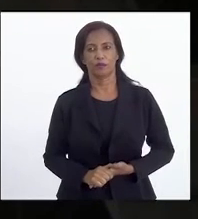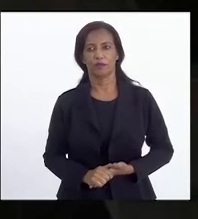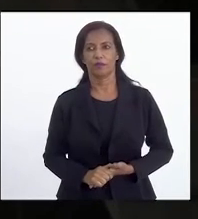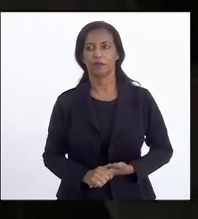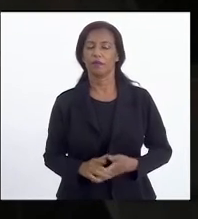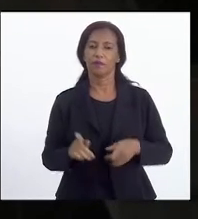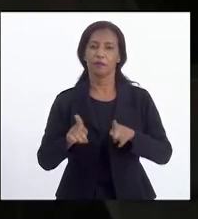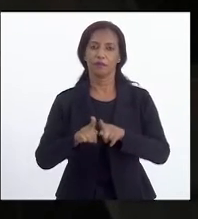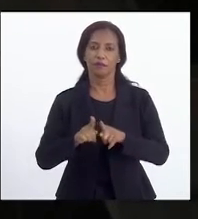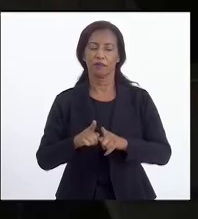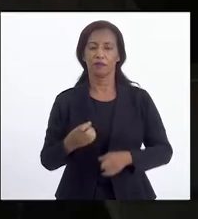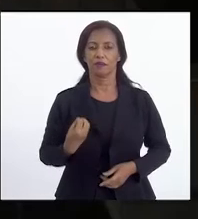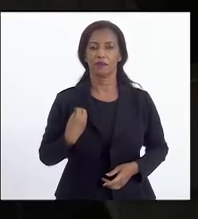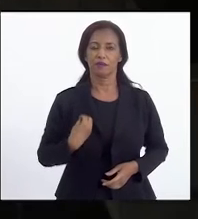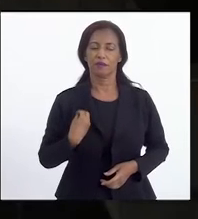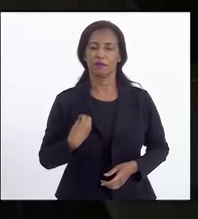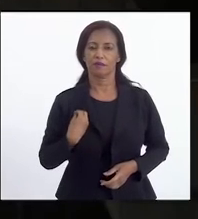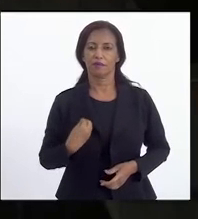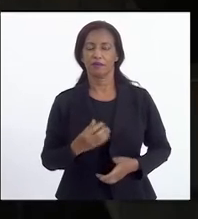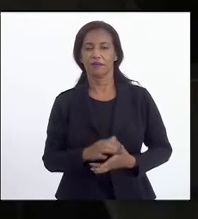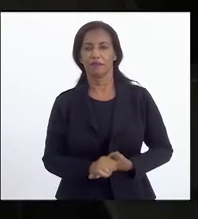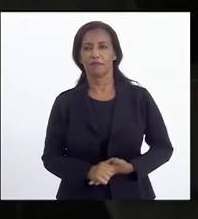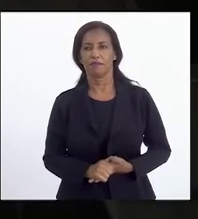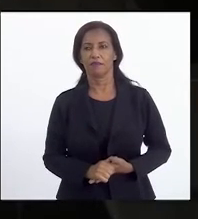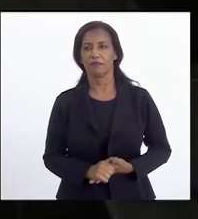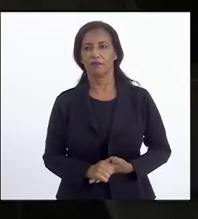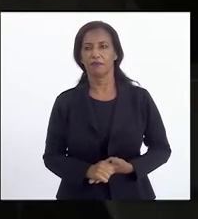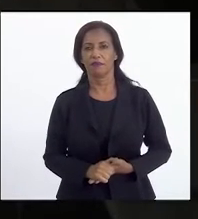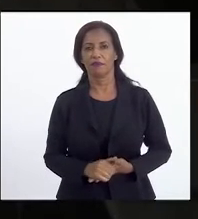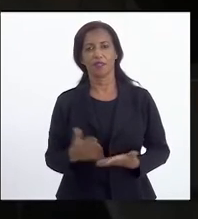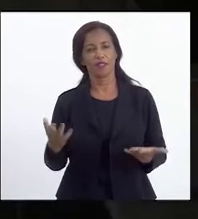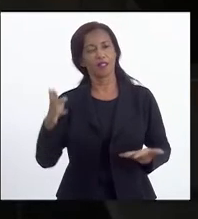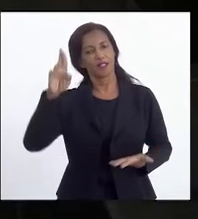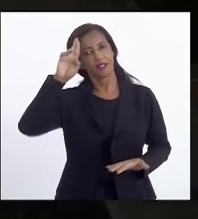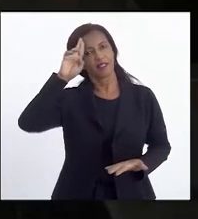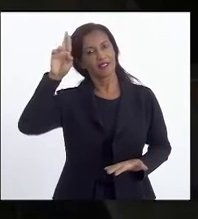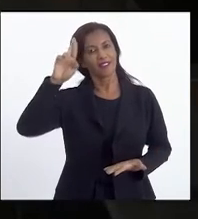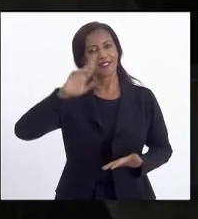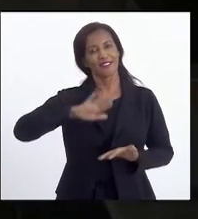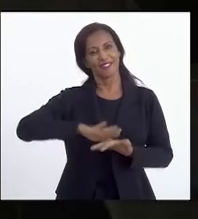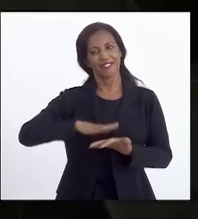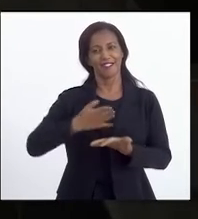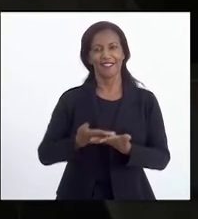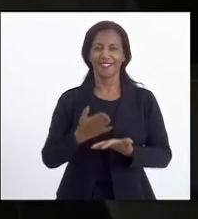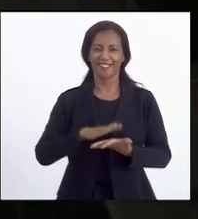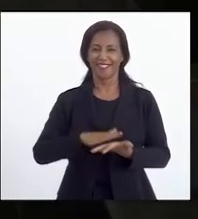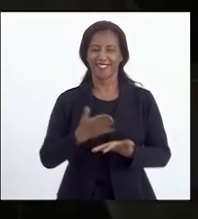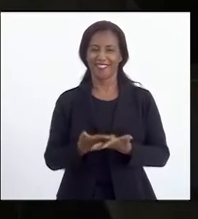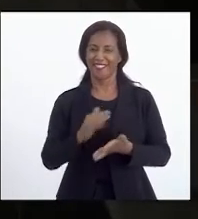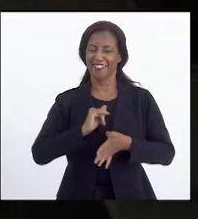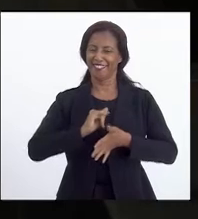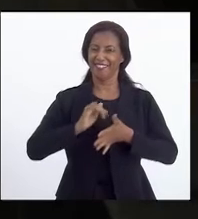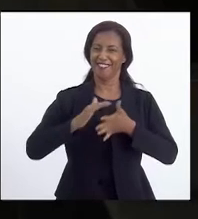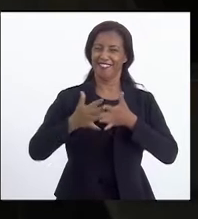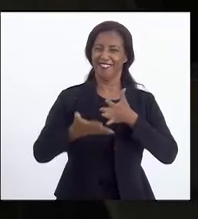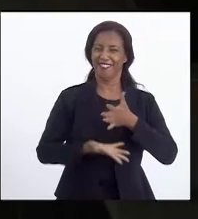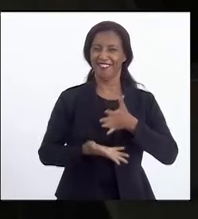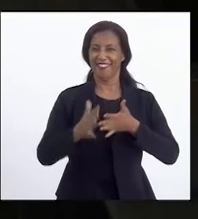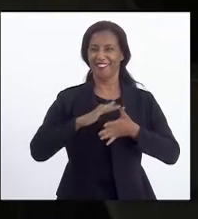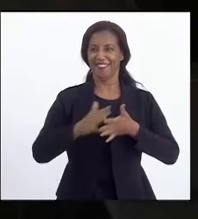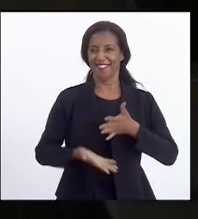e presencial a senhora intérprete da linguagem